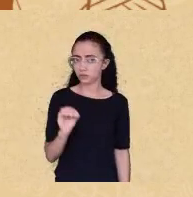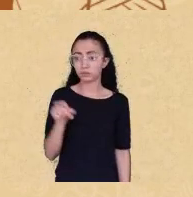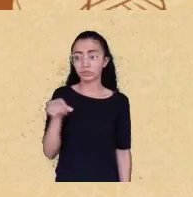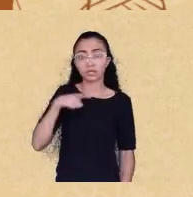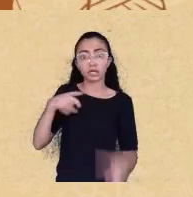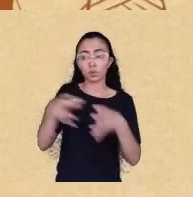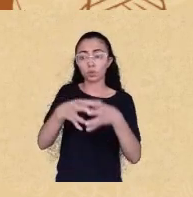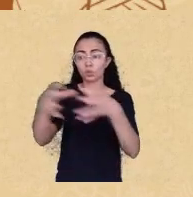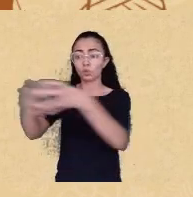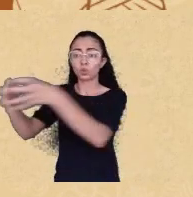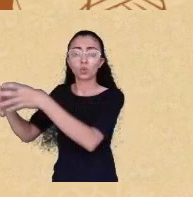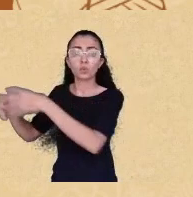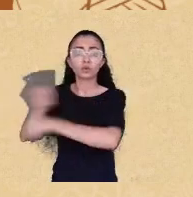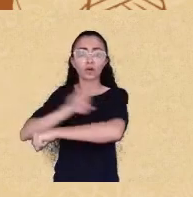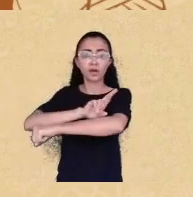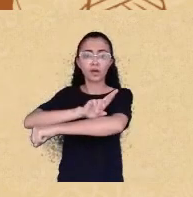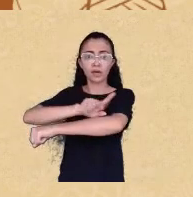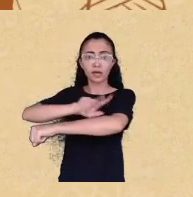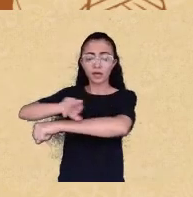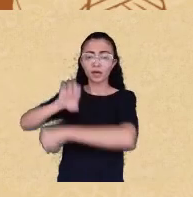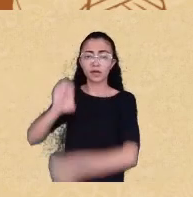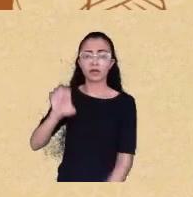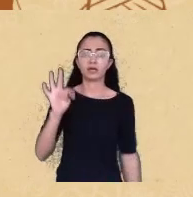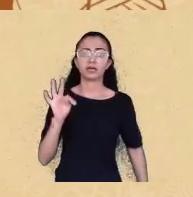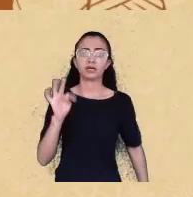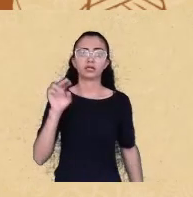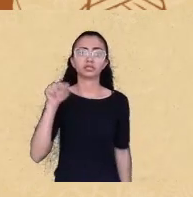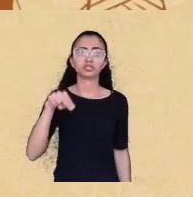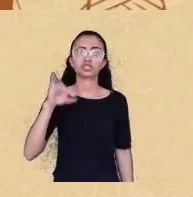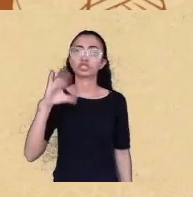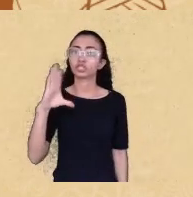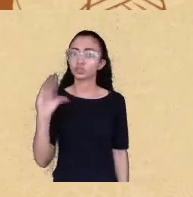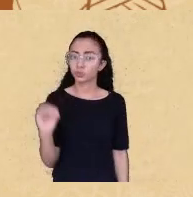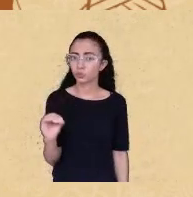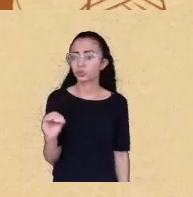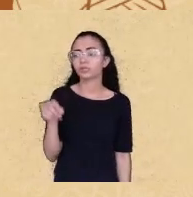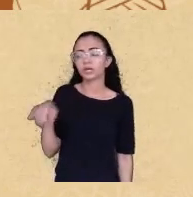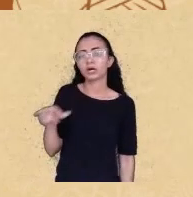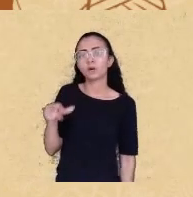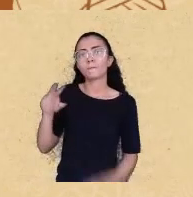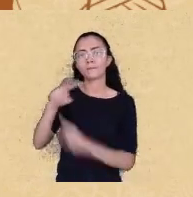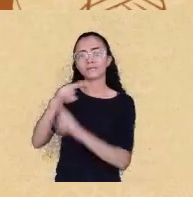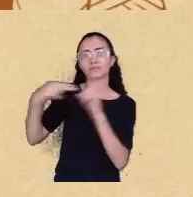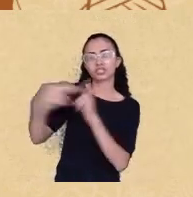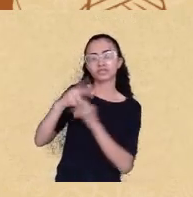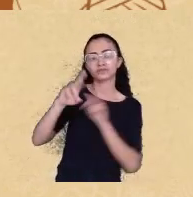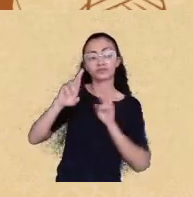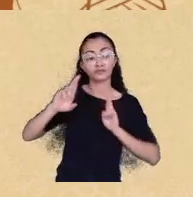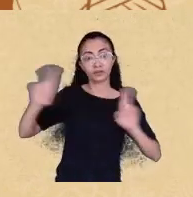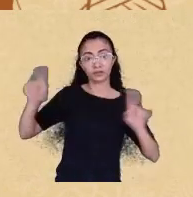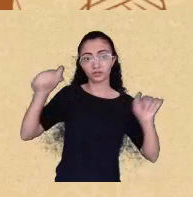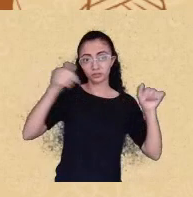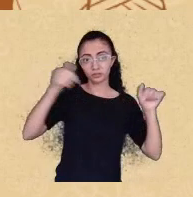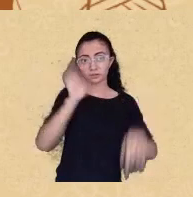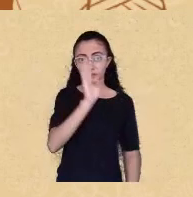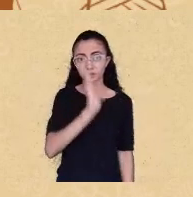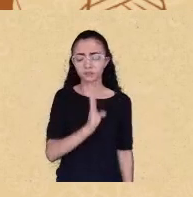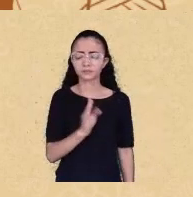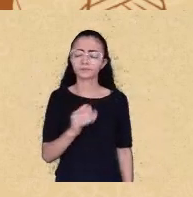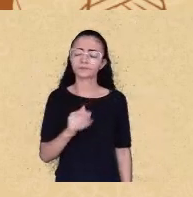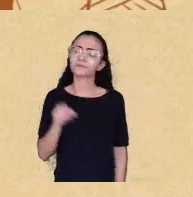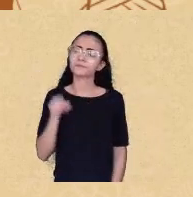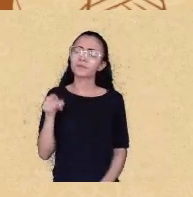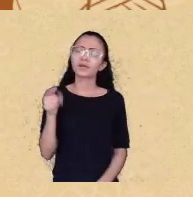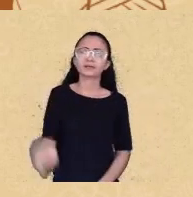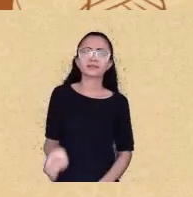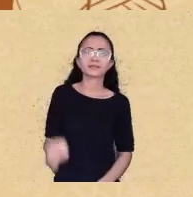negro, mas eles têm diferentes perspectivas étnicas. E o estranho, que aí é o estranho de ser alienígena, né, de